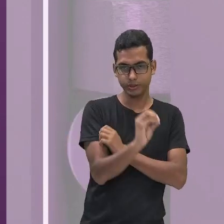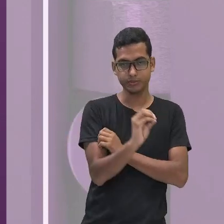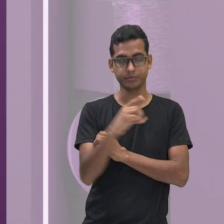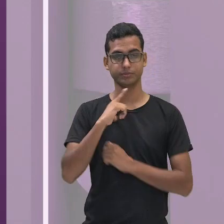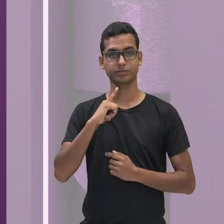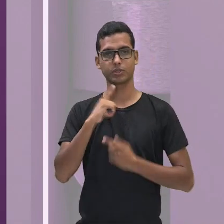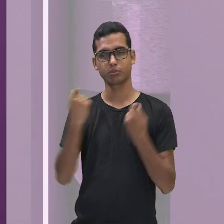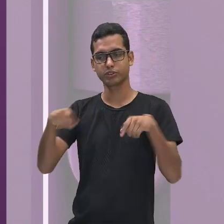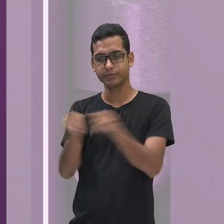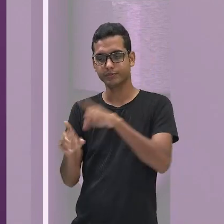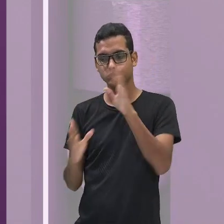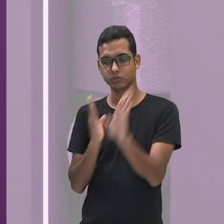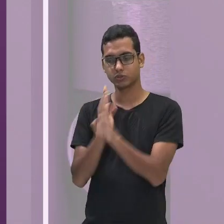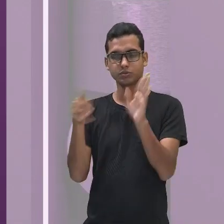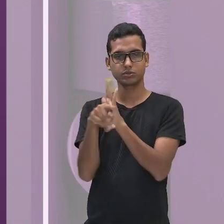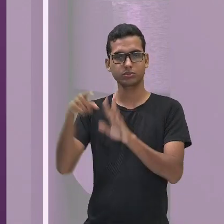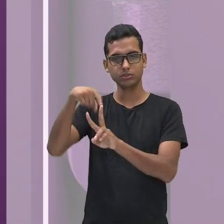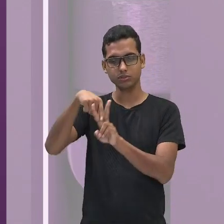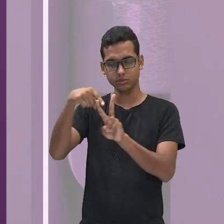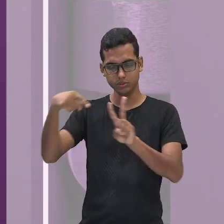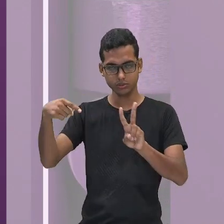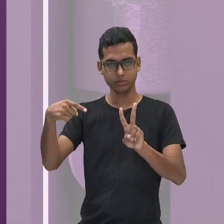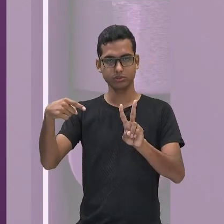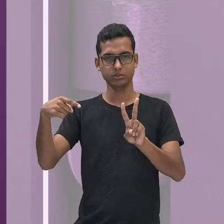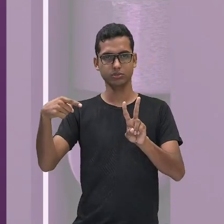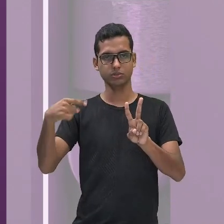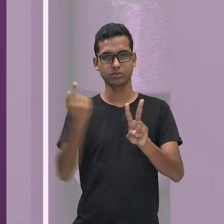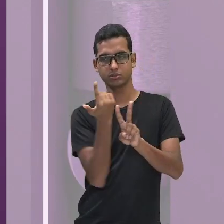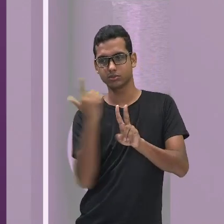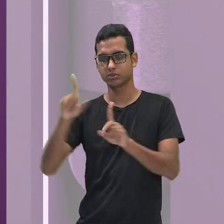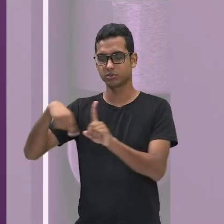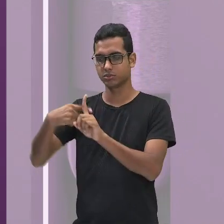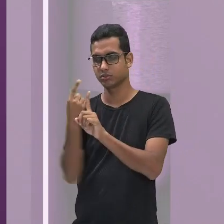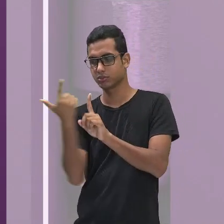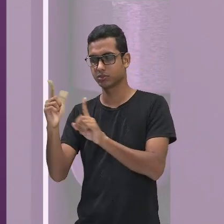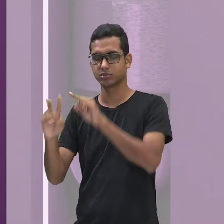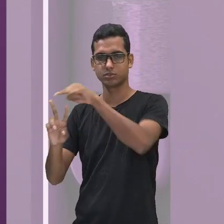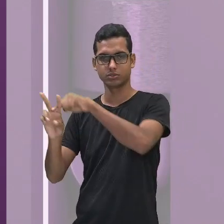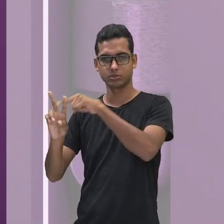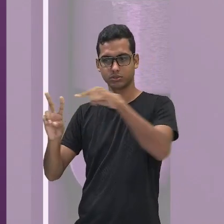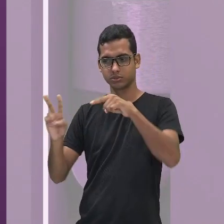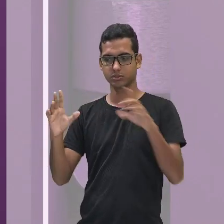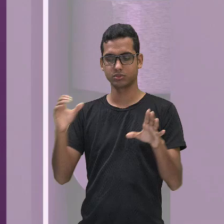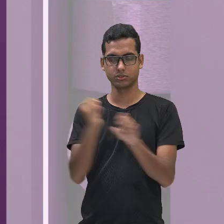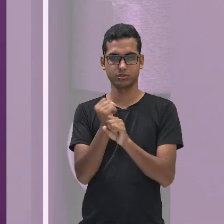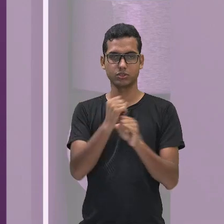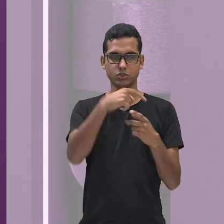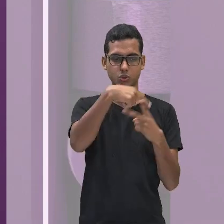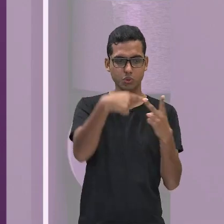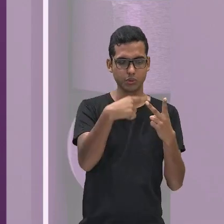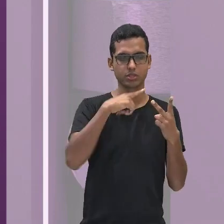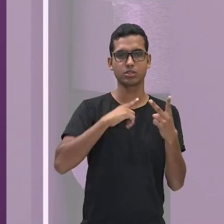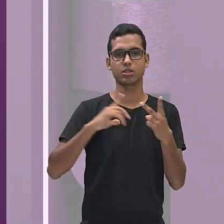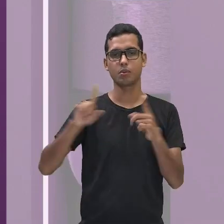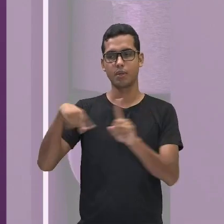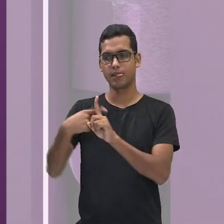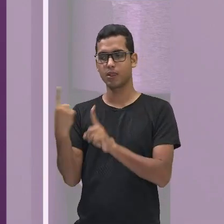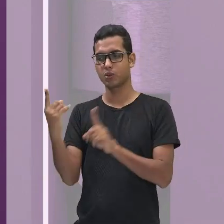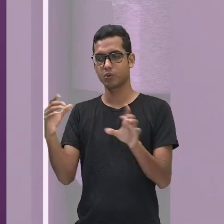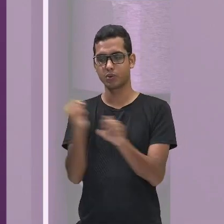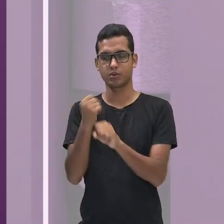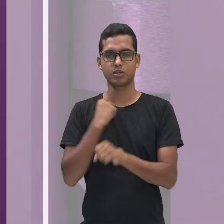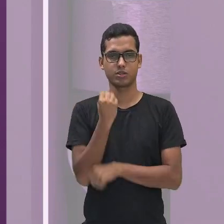Duas raízes. Então, pega essas duas raízes junto com a outra, no total temos 3 raízes, tá bom? Vamos ver